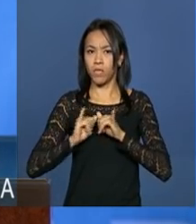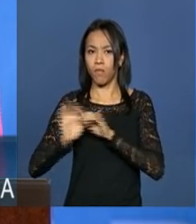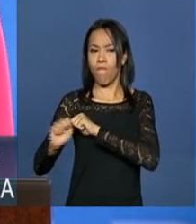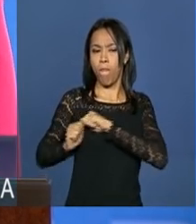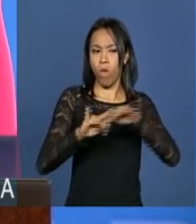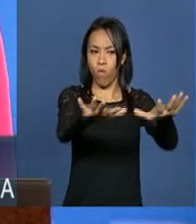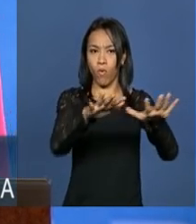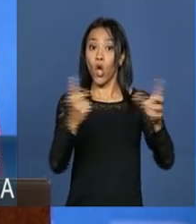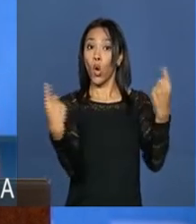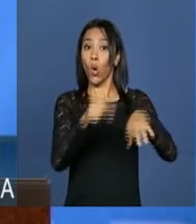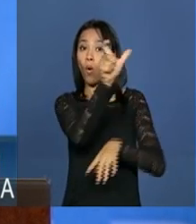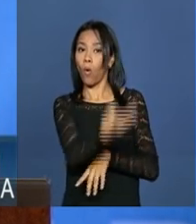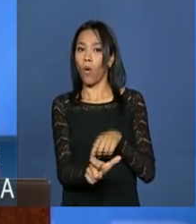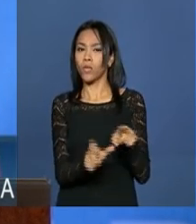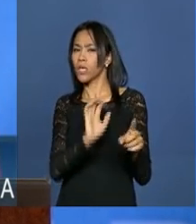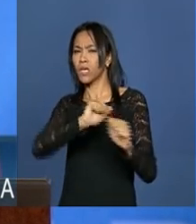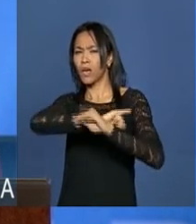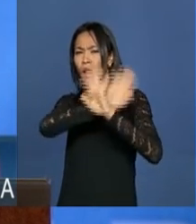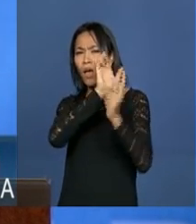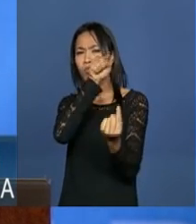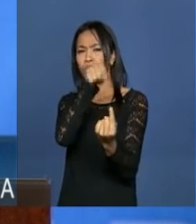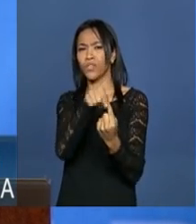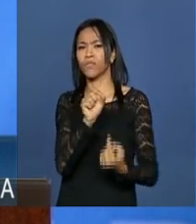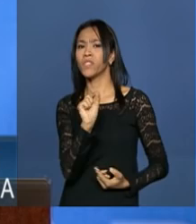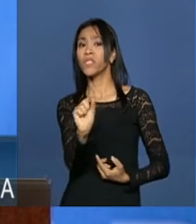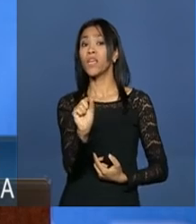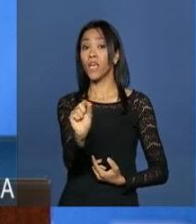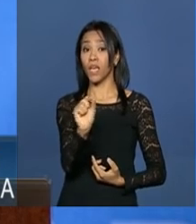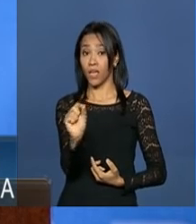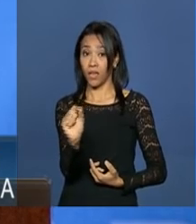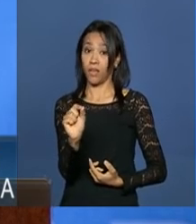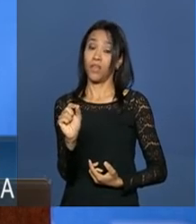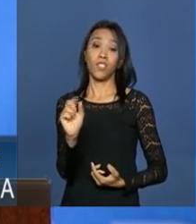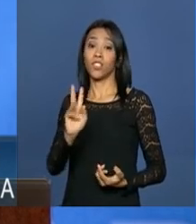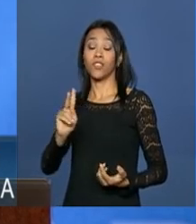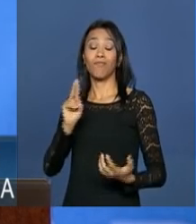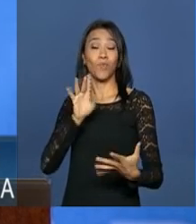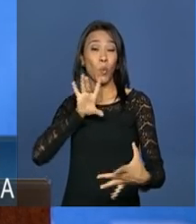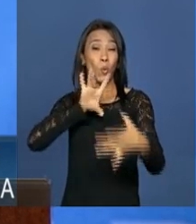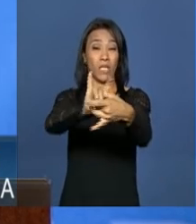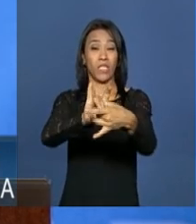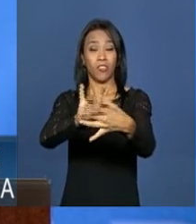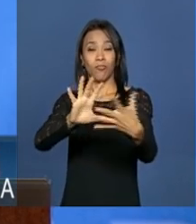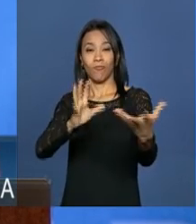direcionados, com um claro objetivo de criar ambiente propício ao golpe